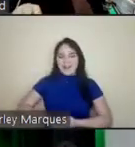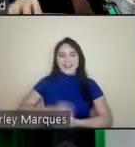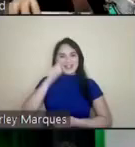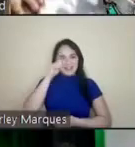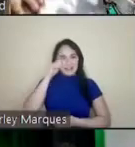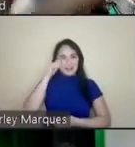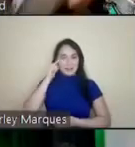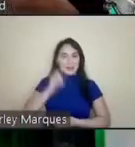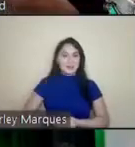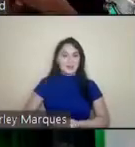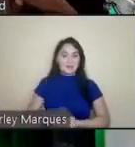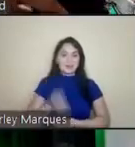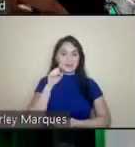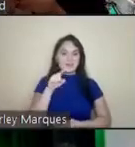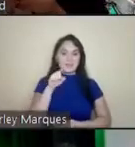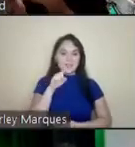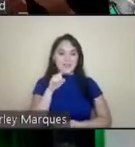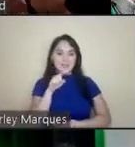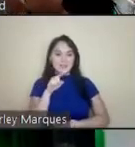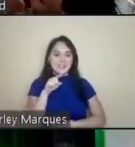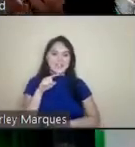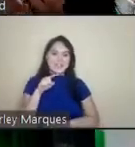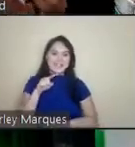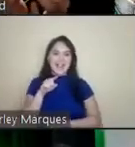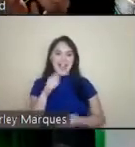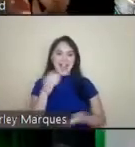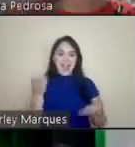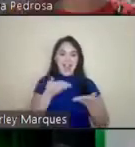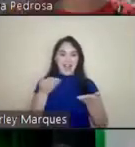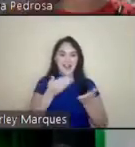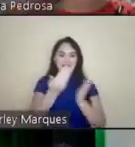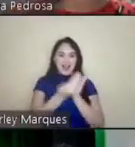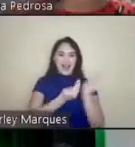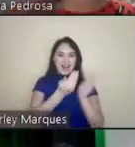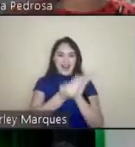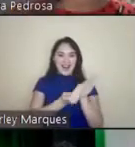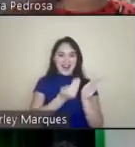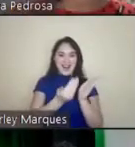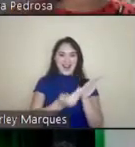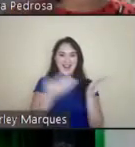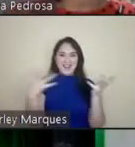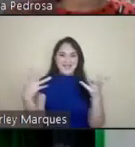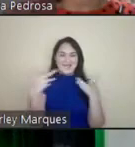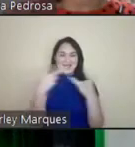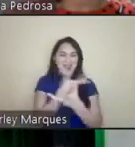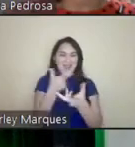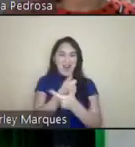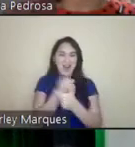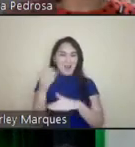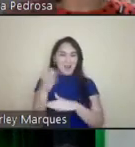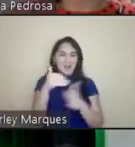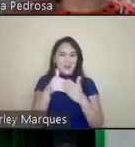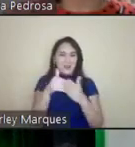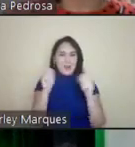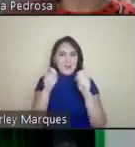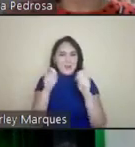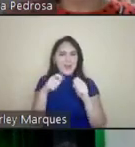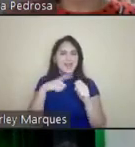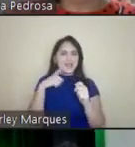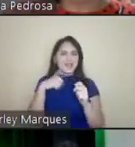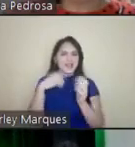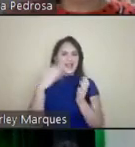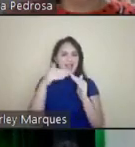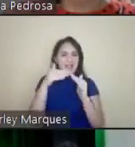Você dedicou a Alberto da Cunha Mello, né? Esse livro aqui, ó, maravilhoso. Todo mundo devia ter em casa a